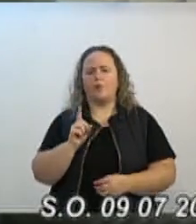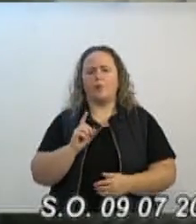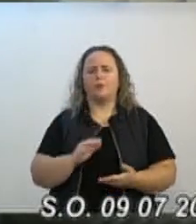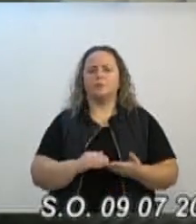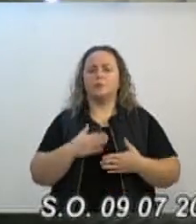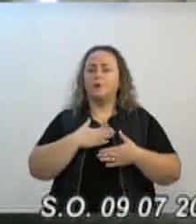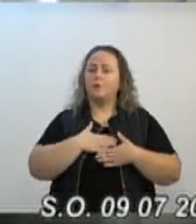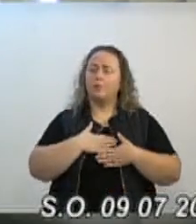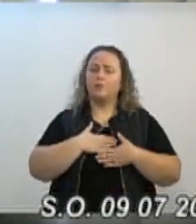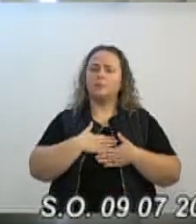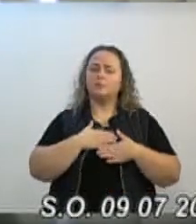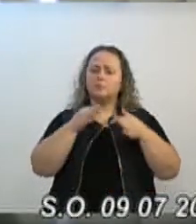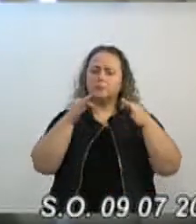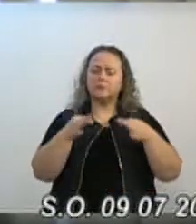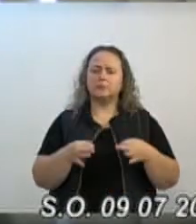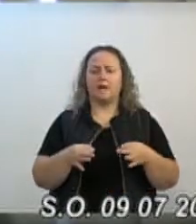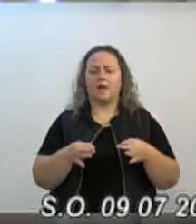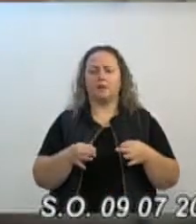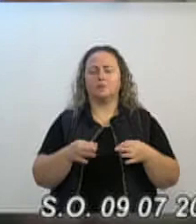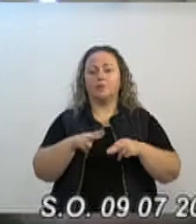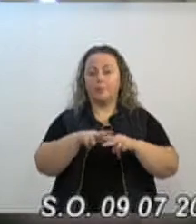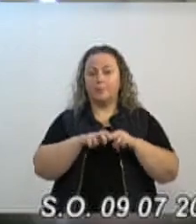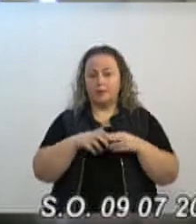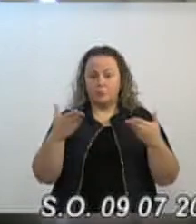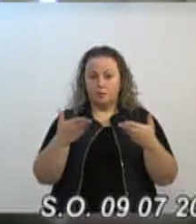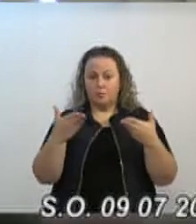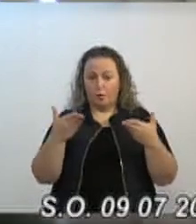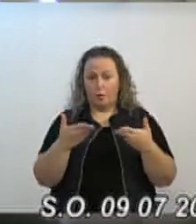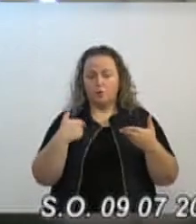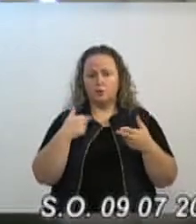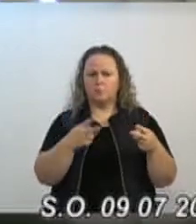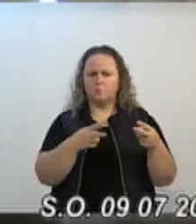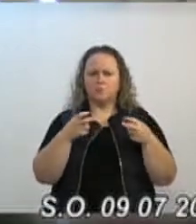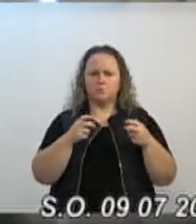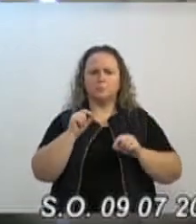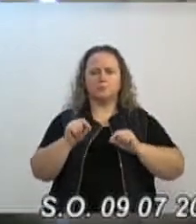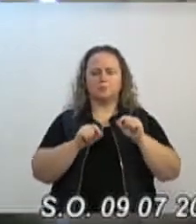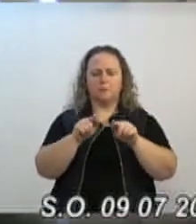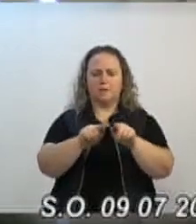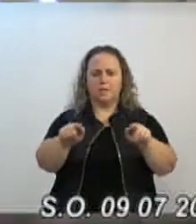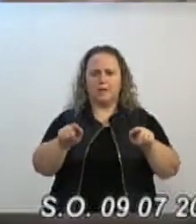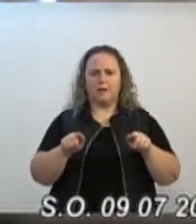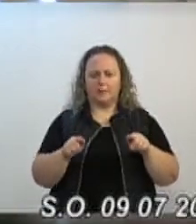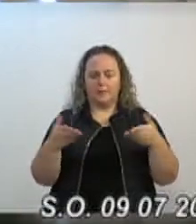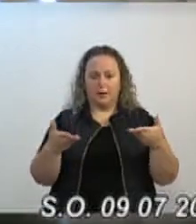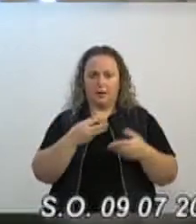outro posicionamento. Então, na minha visão, nesse instante, a gente está aqui no nosso gabinete, como estou nesse